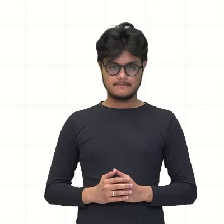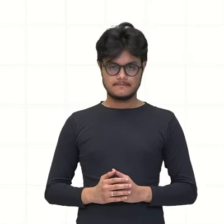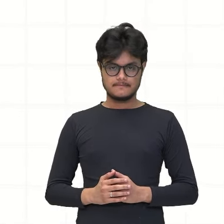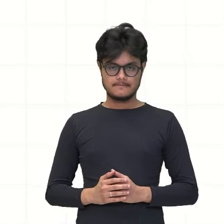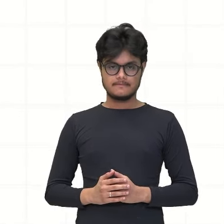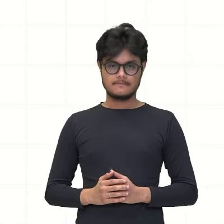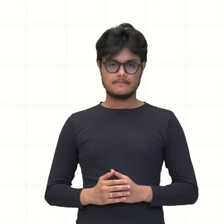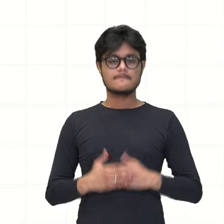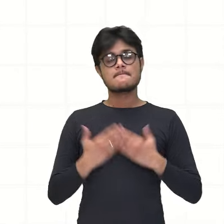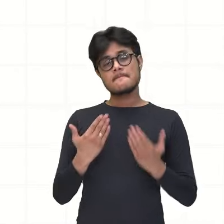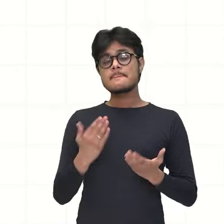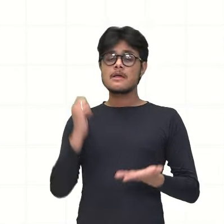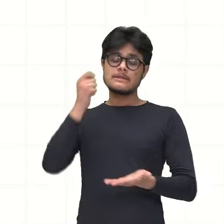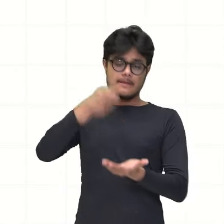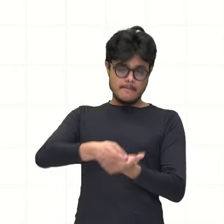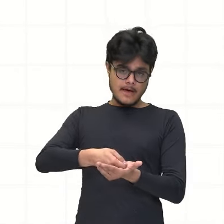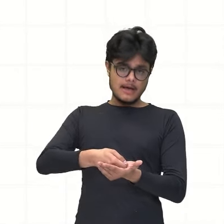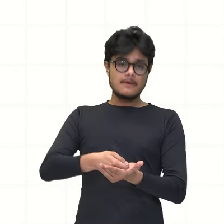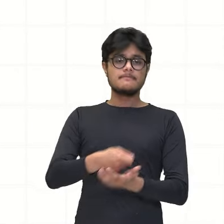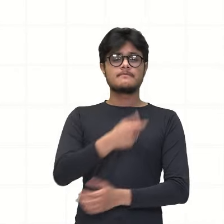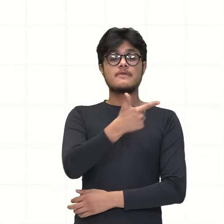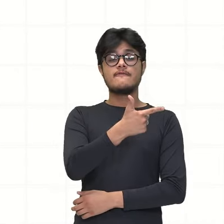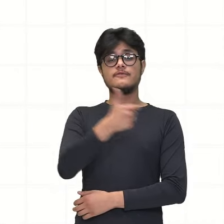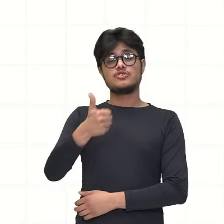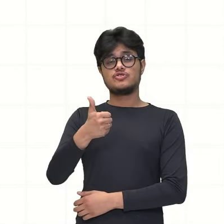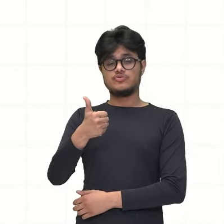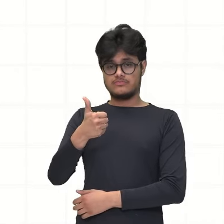3,75, que vai pagar um valor final de